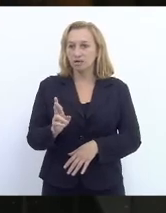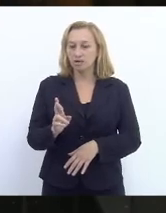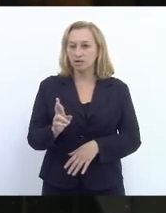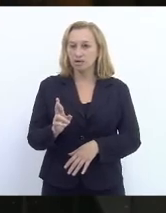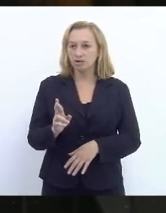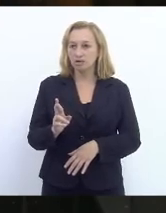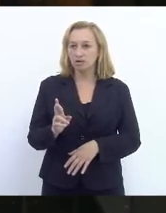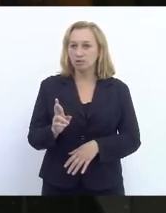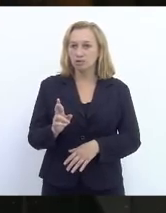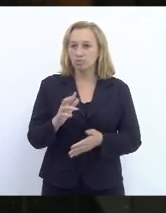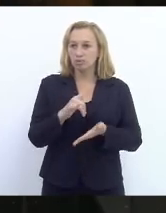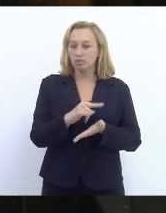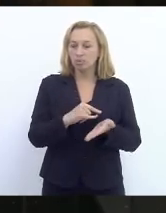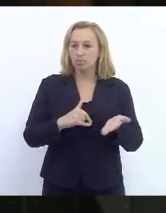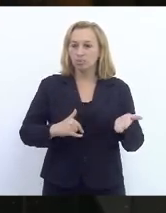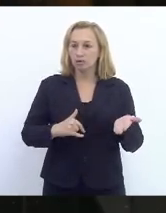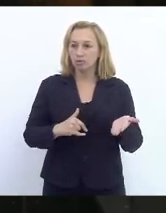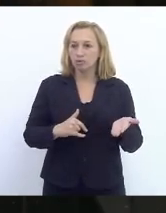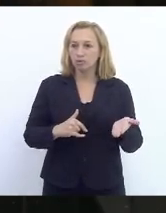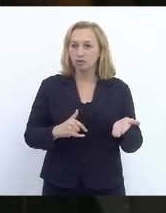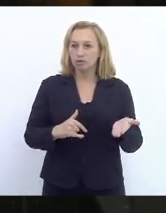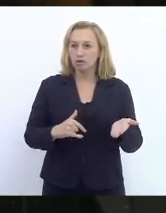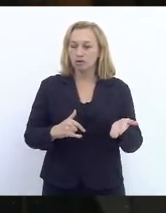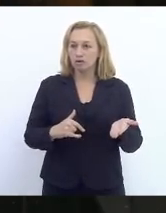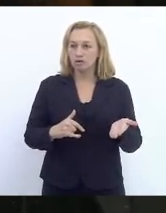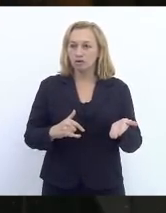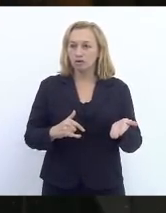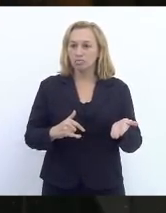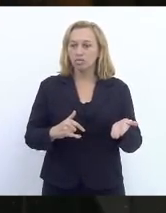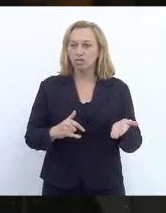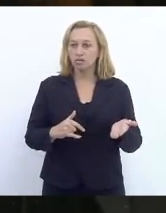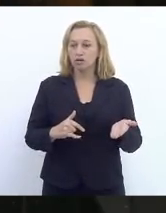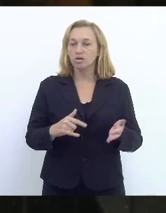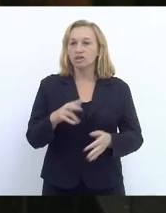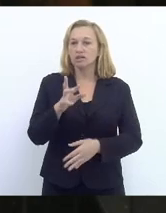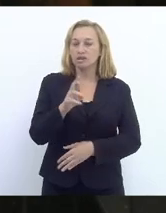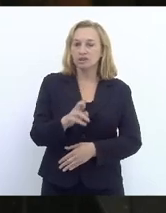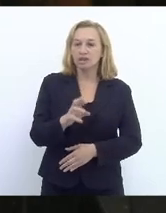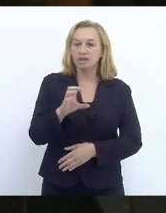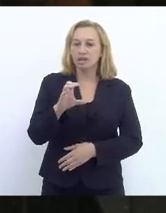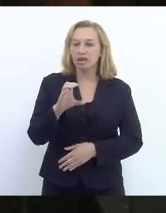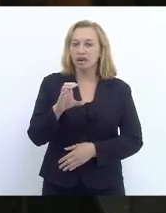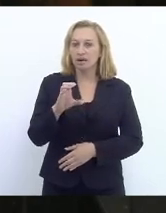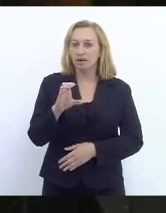verdinho em papel-moeda do famoso CRLV